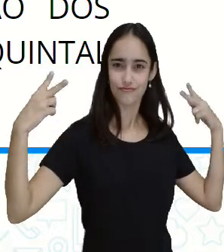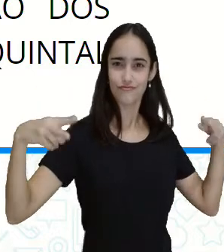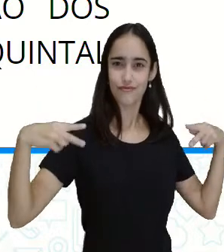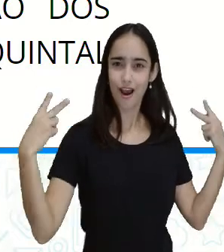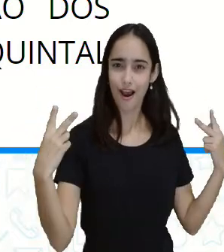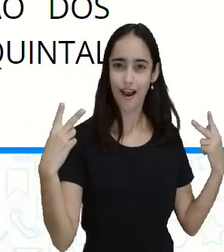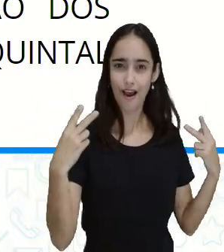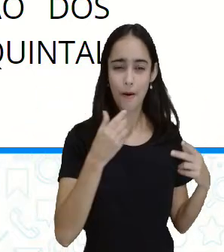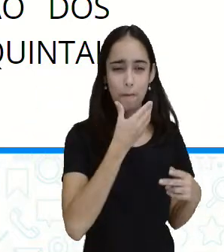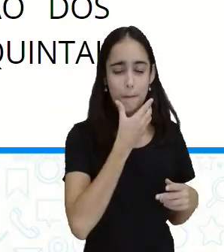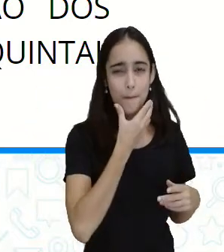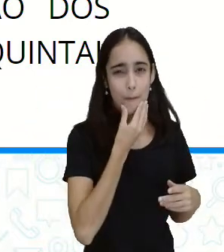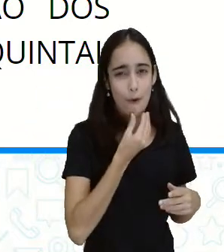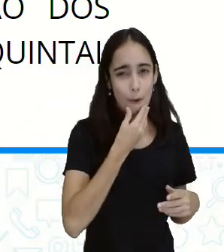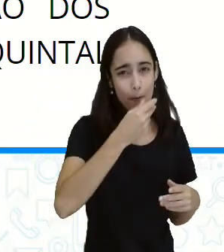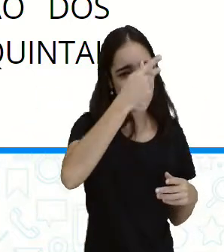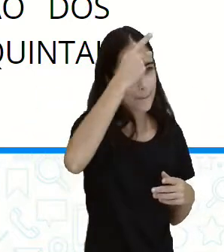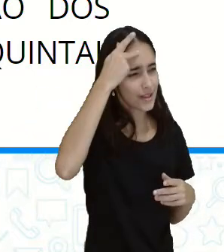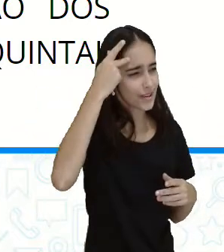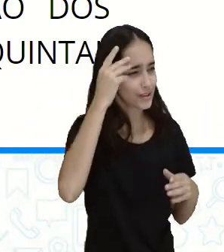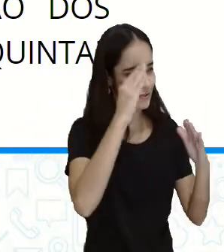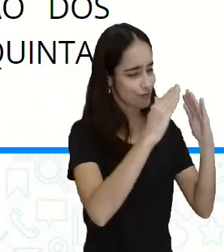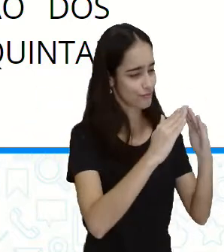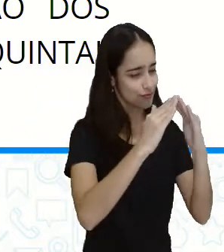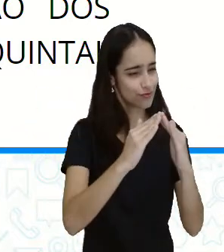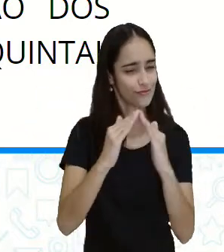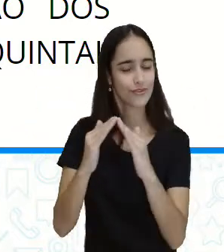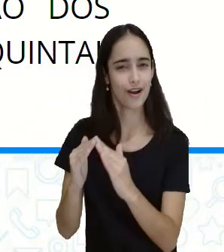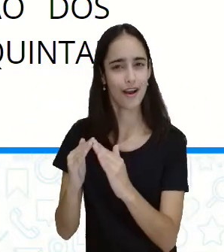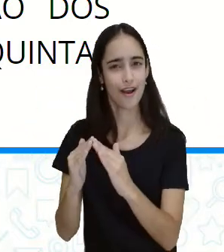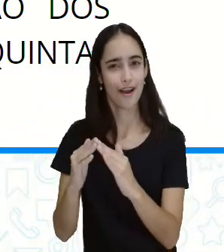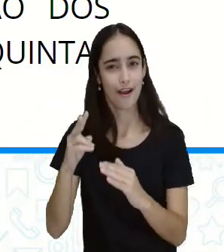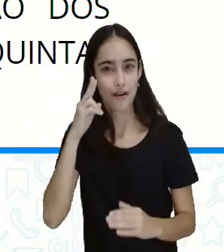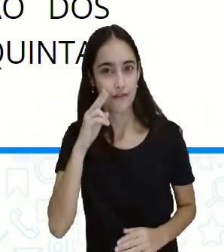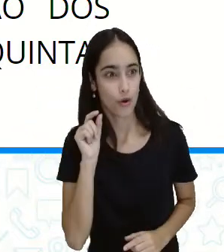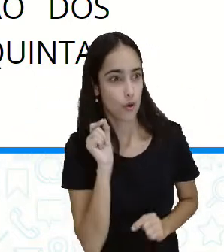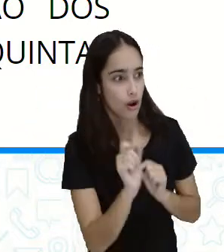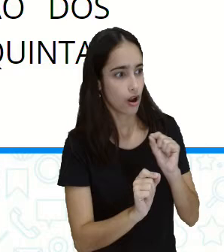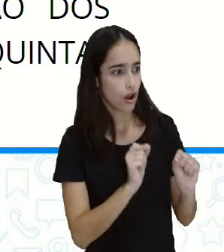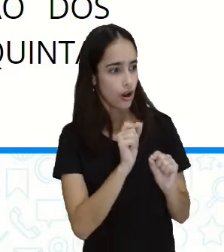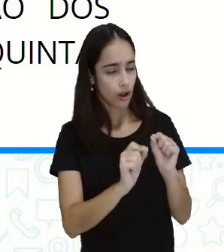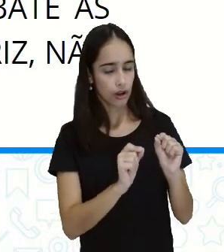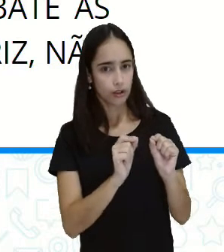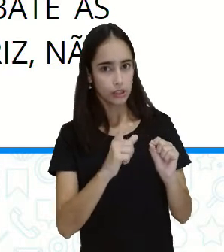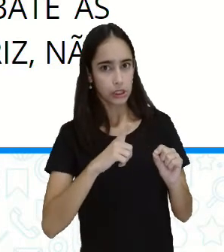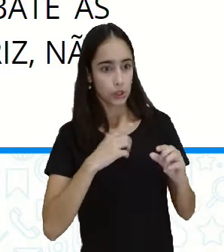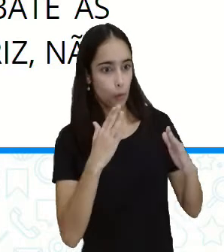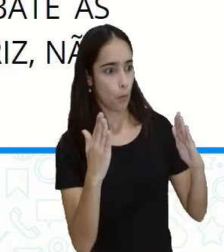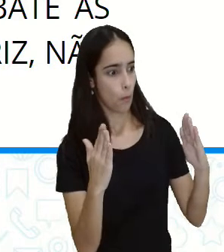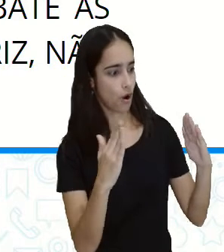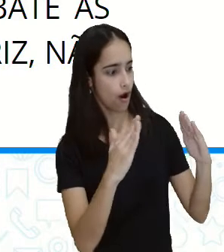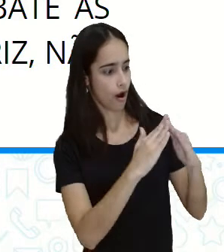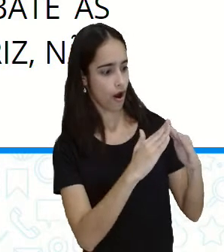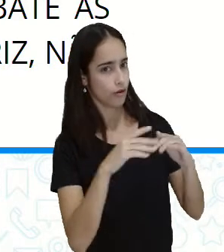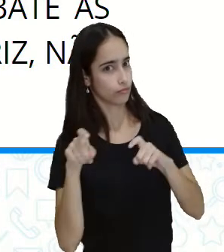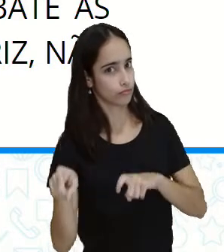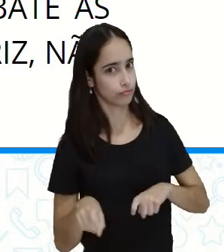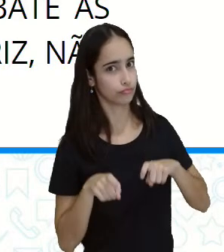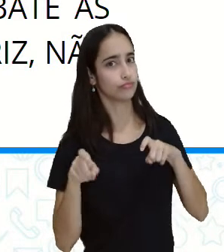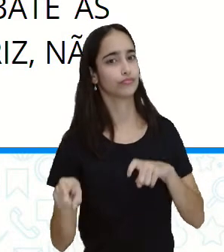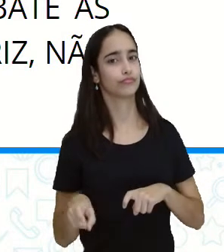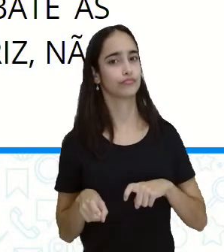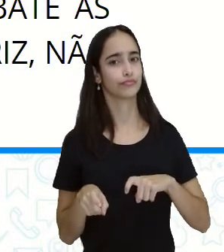dos homens e acabou penetrando no quintal de uma casa da roça.